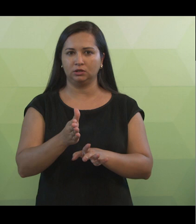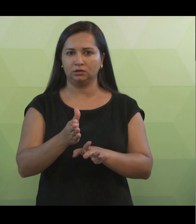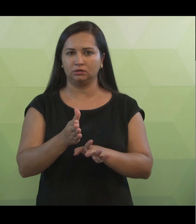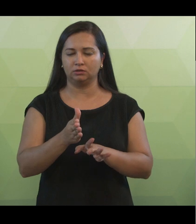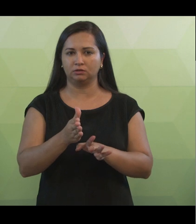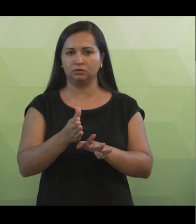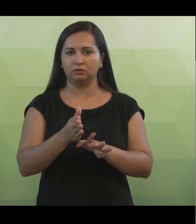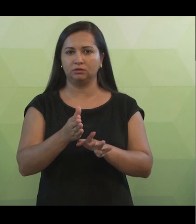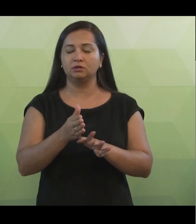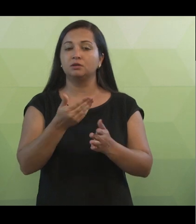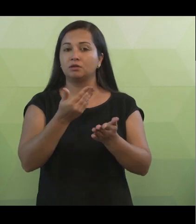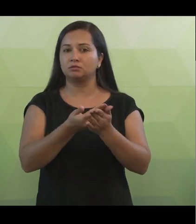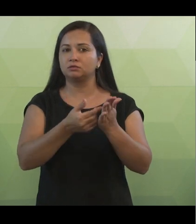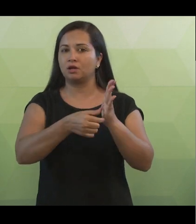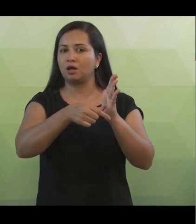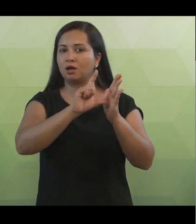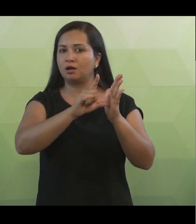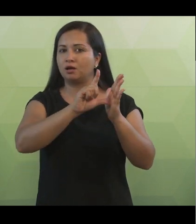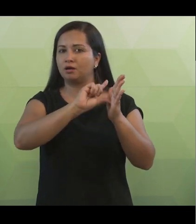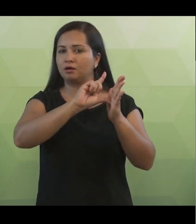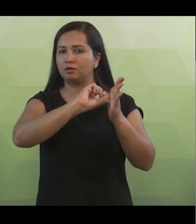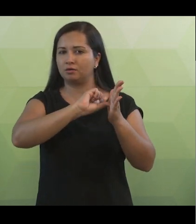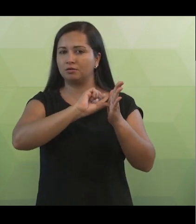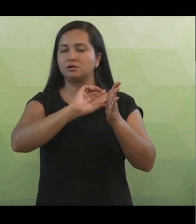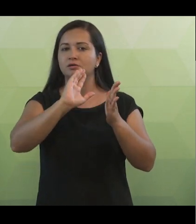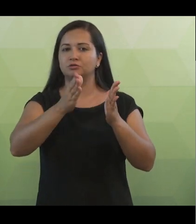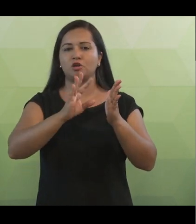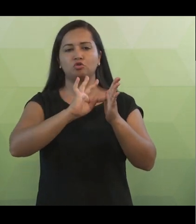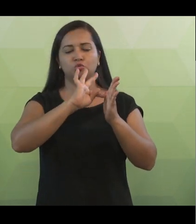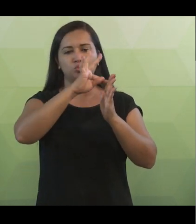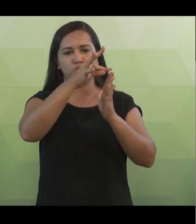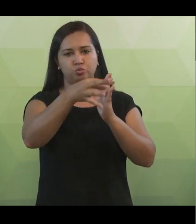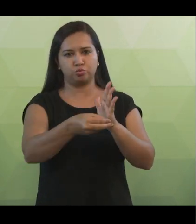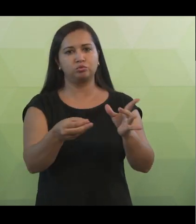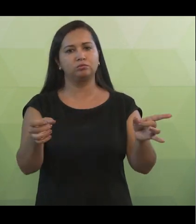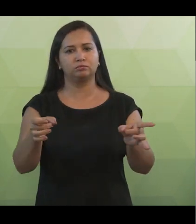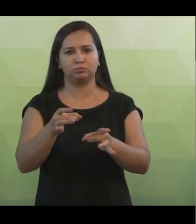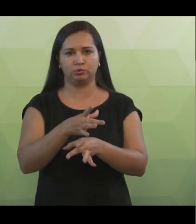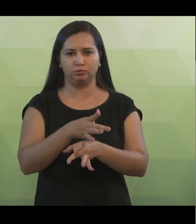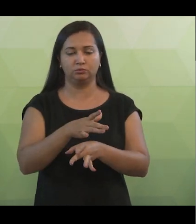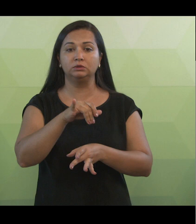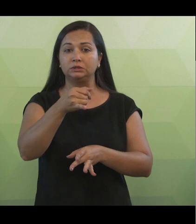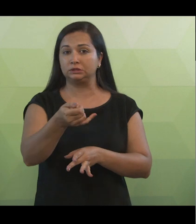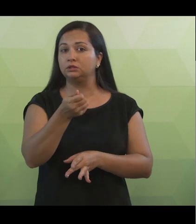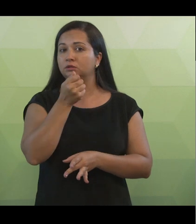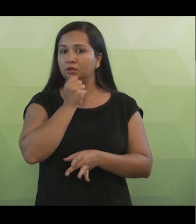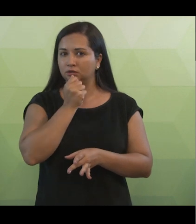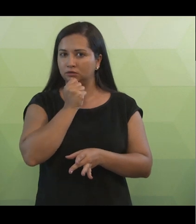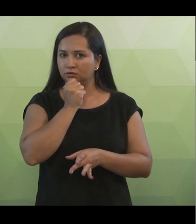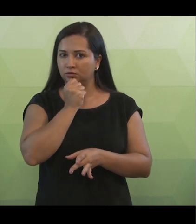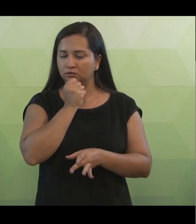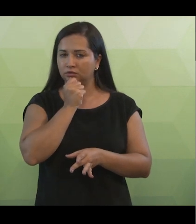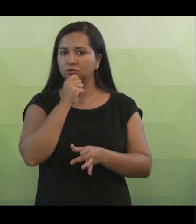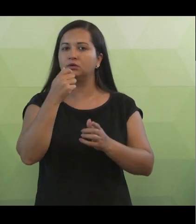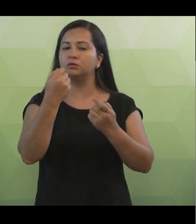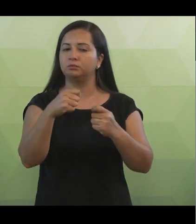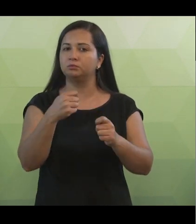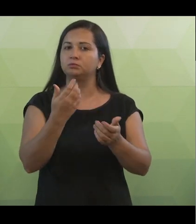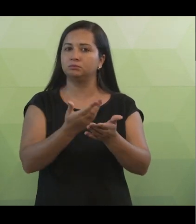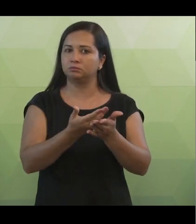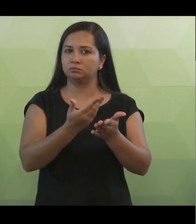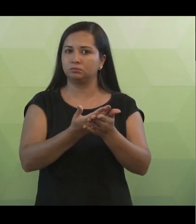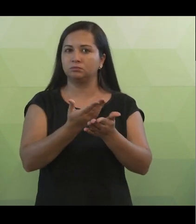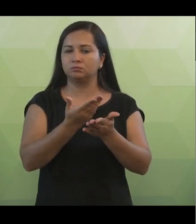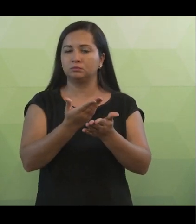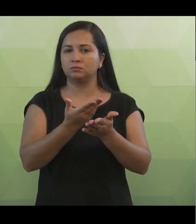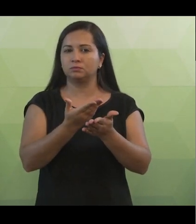partes anteriores desta série. Se você ainda não estiver com o ambiente pronto, é só ver as aulas